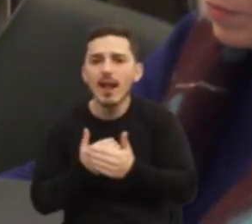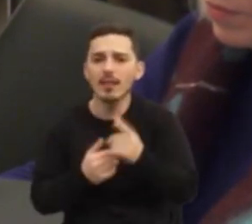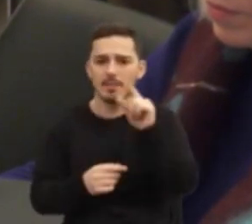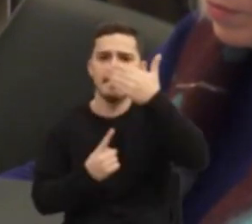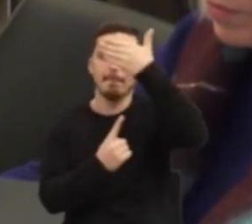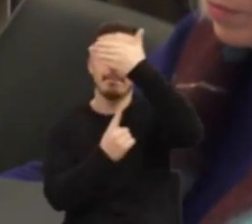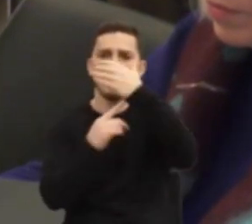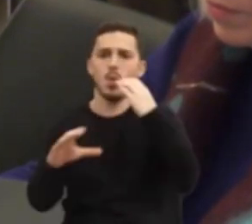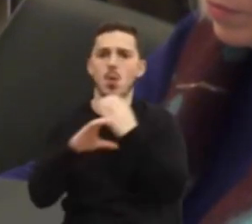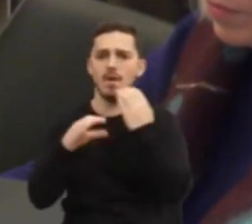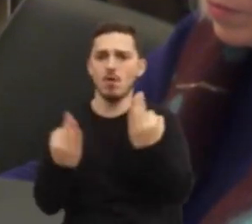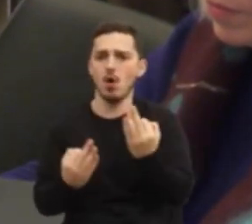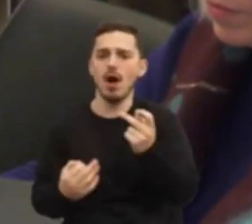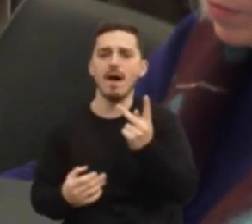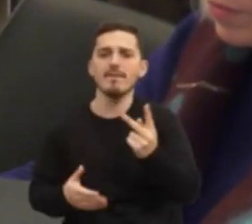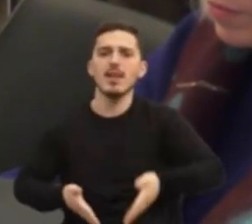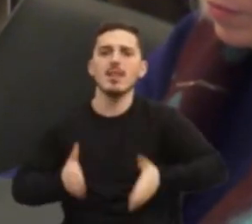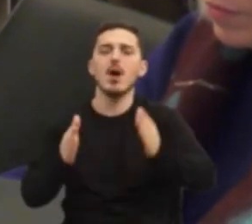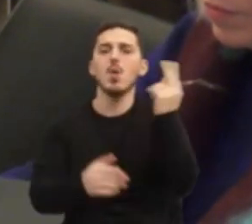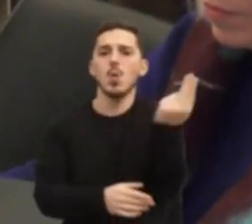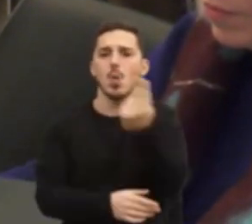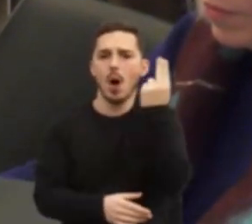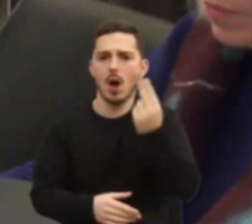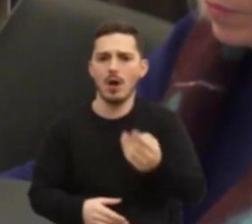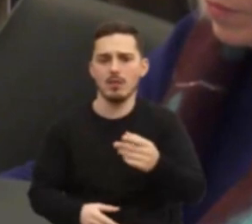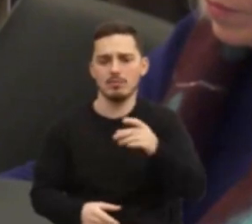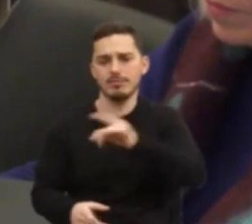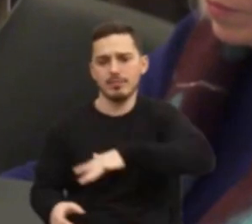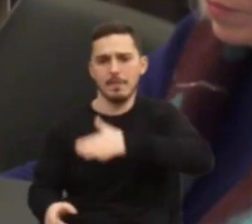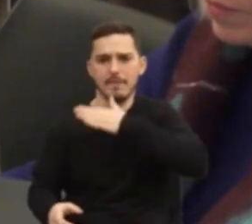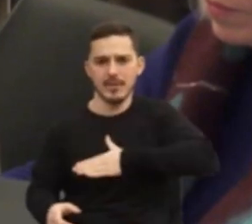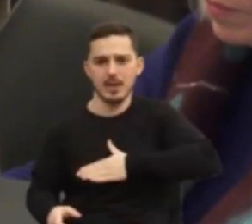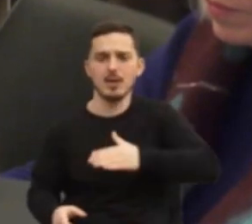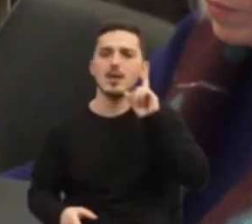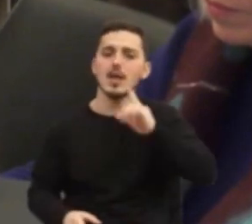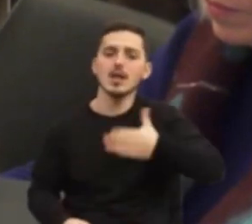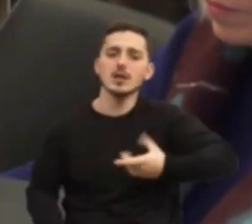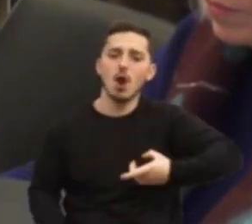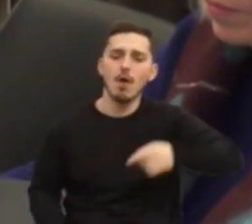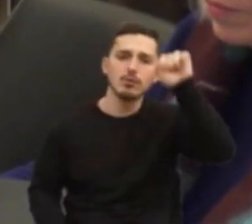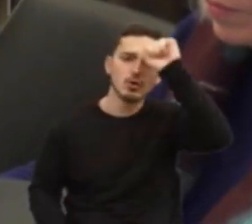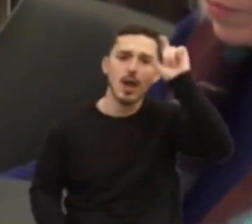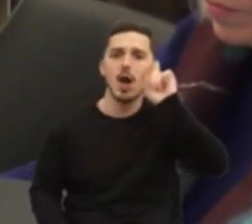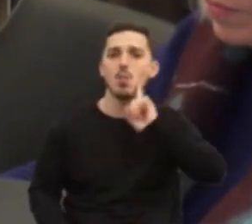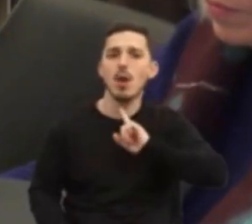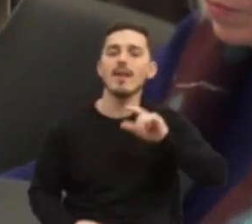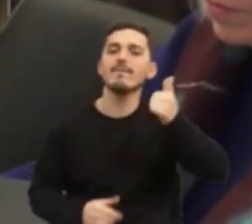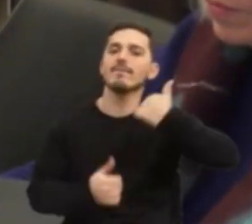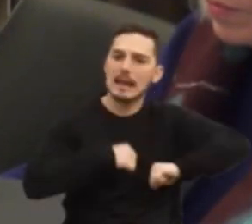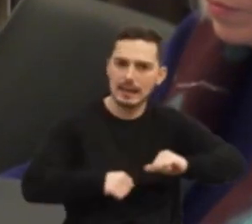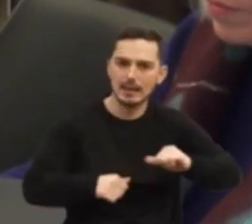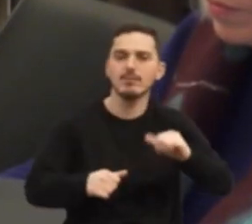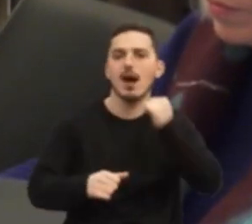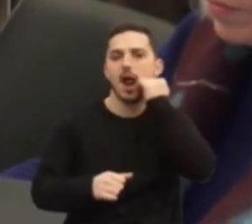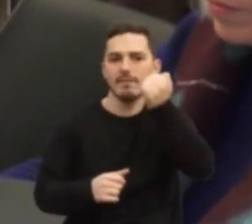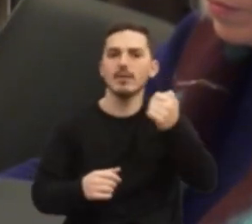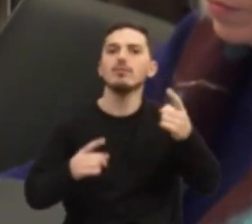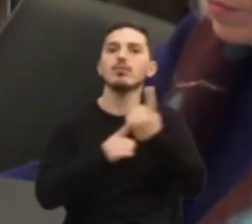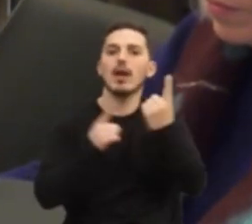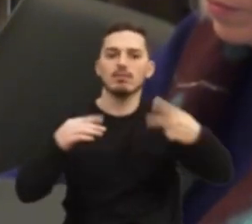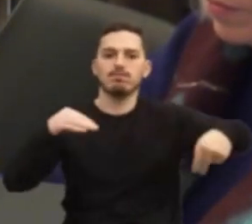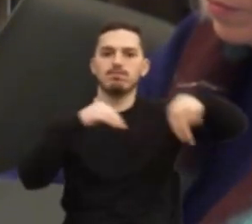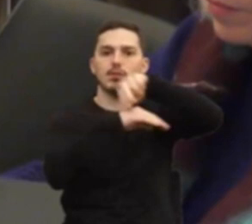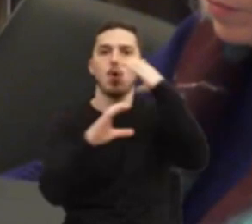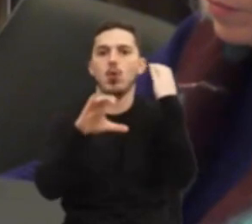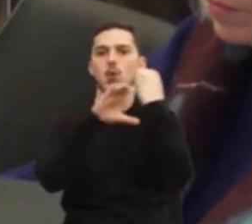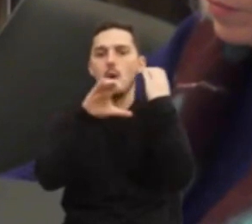autocarro na Avenida do Uruguai, em Benfica. No dia 19 de janeiro, uma mulher ferida com gravidade após ser atropelada por